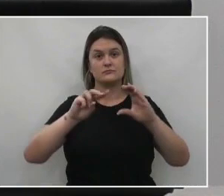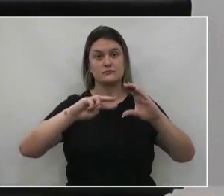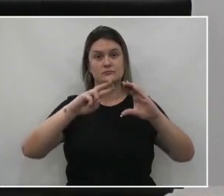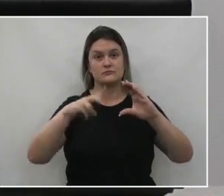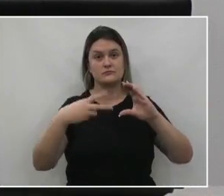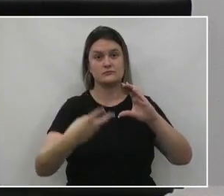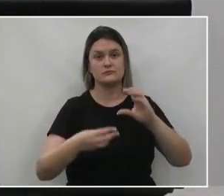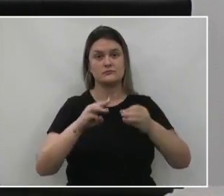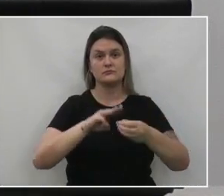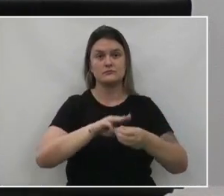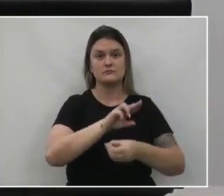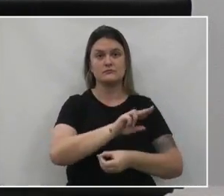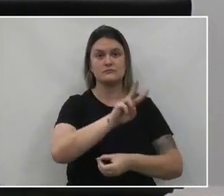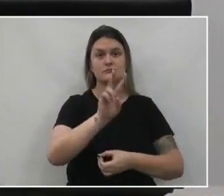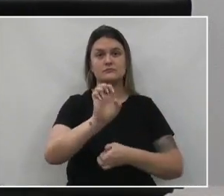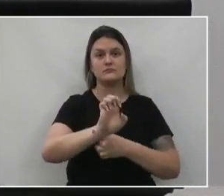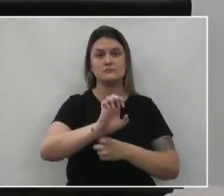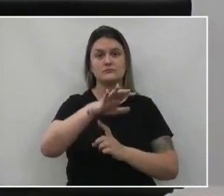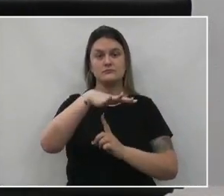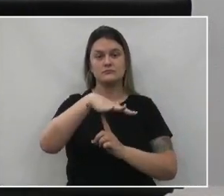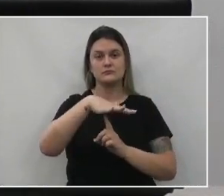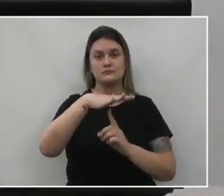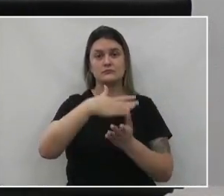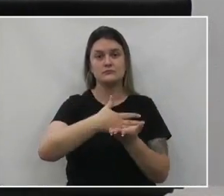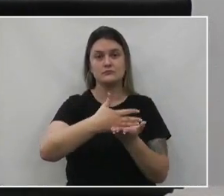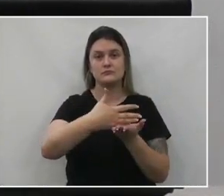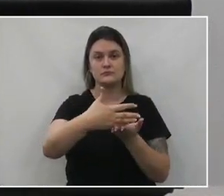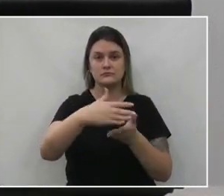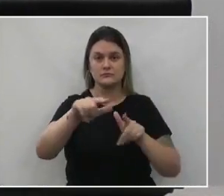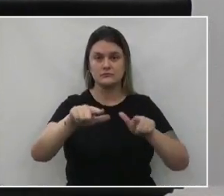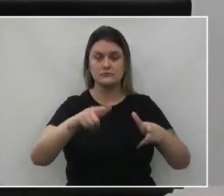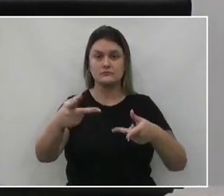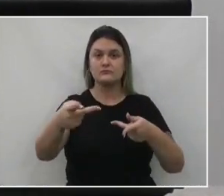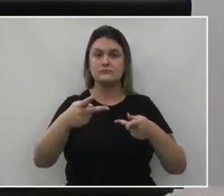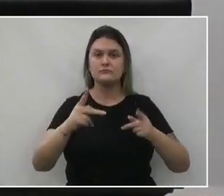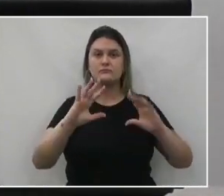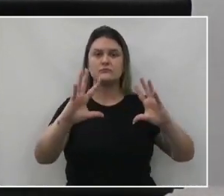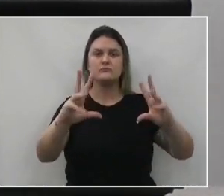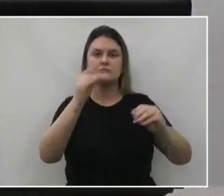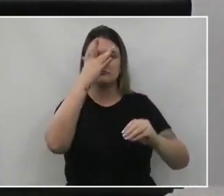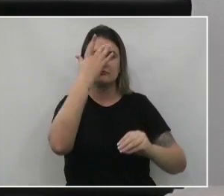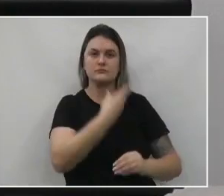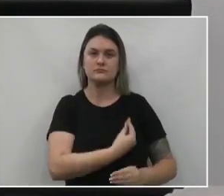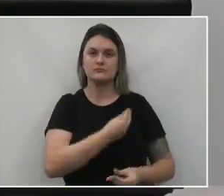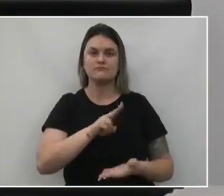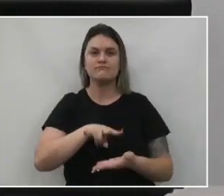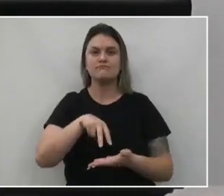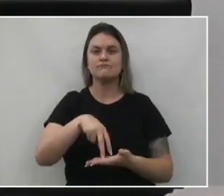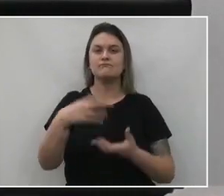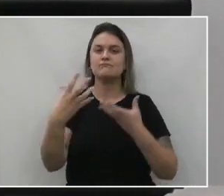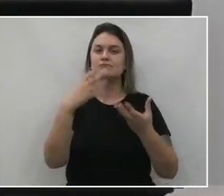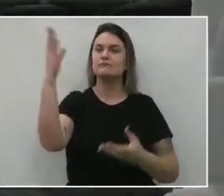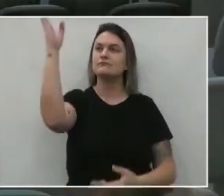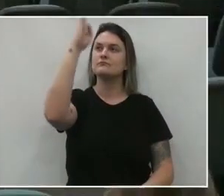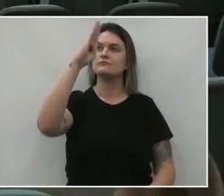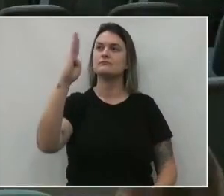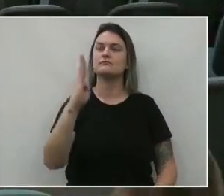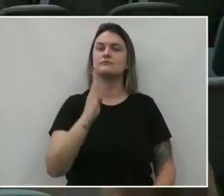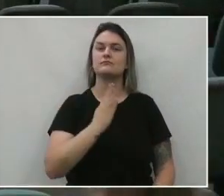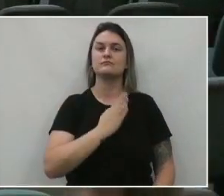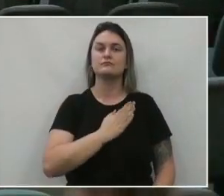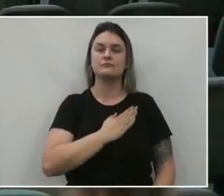Municipal de União da Vitória, Estado do Paraná. Iniciando os trabalhos, convidamos a todos para quem em pé cantemos o Hino Nacional Brasileiro.